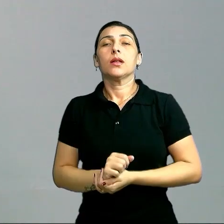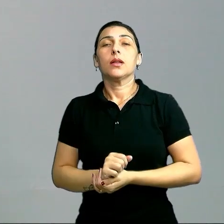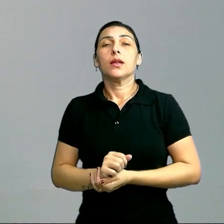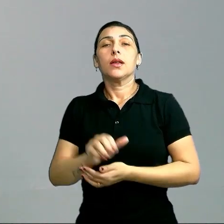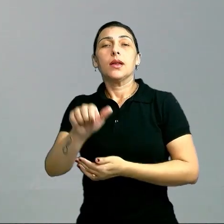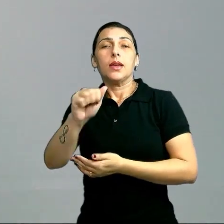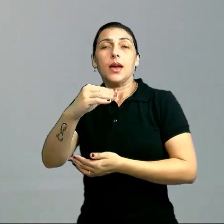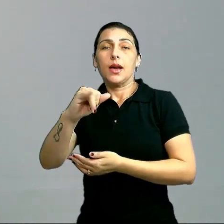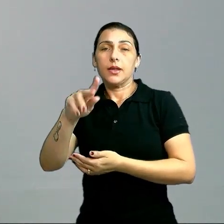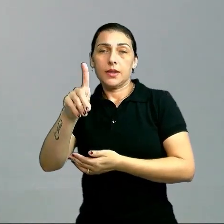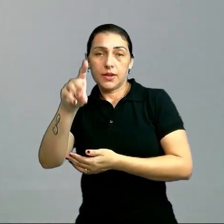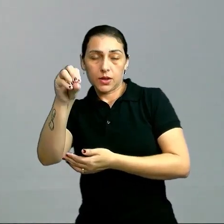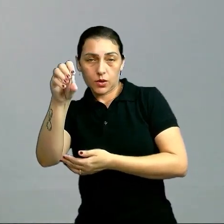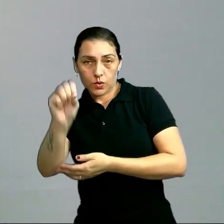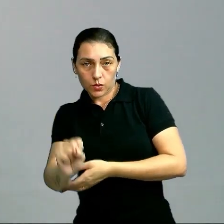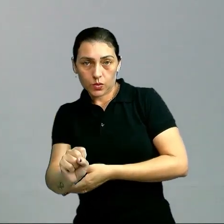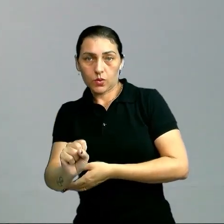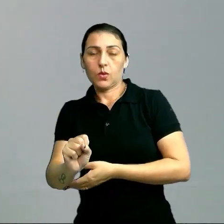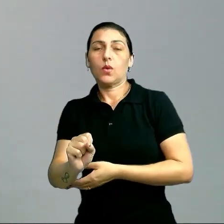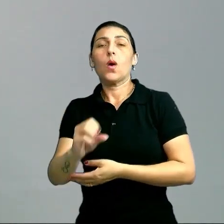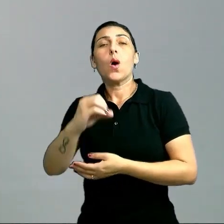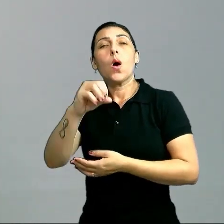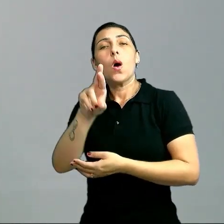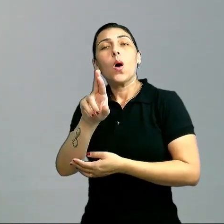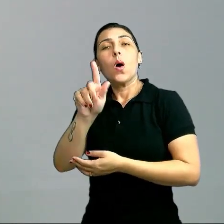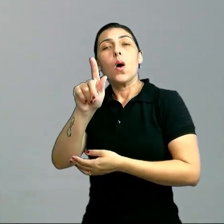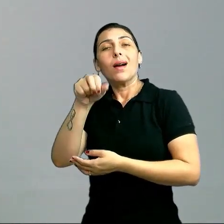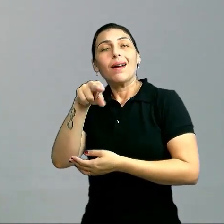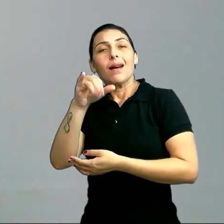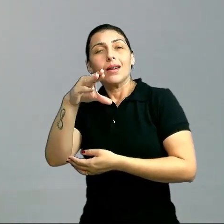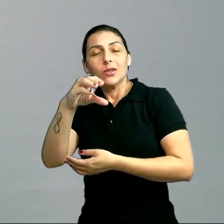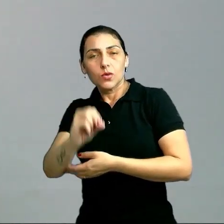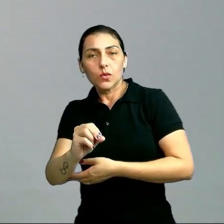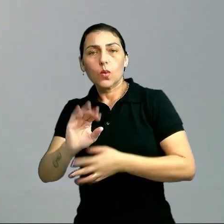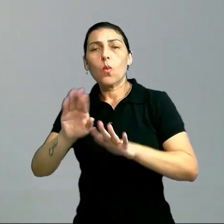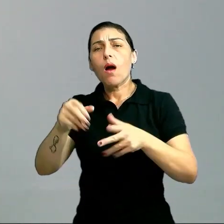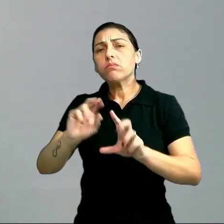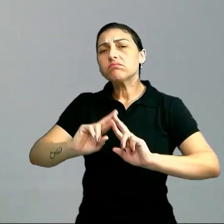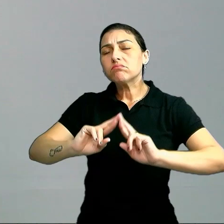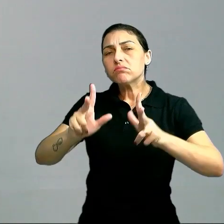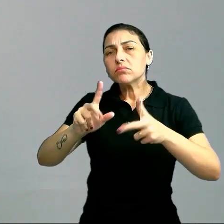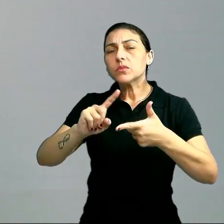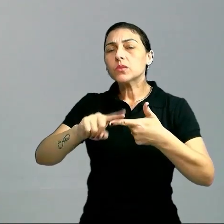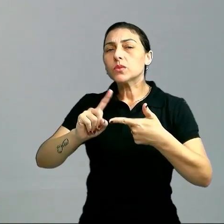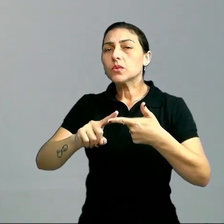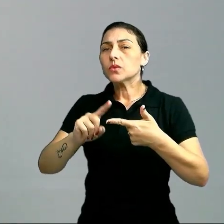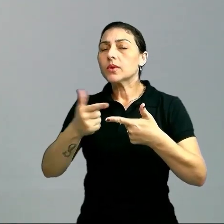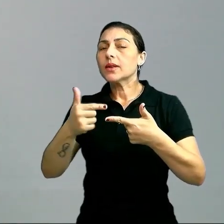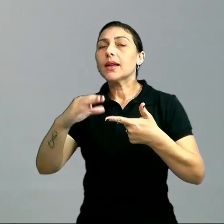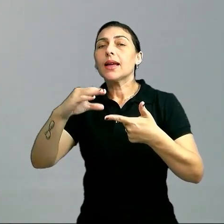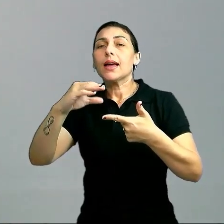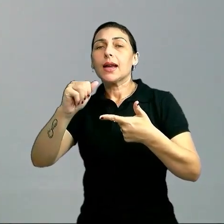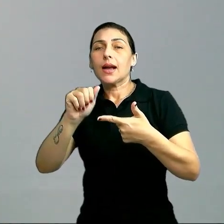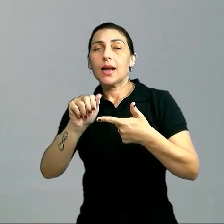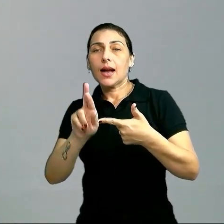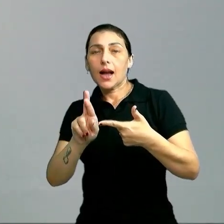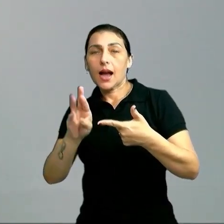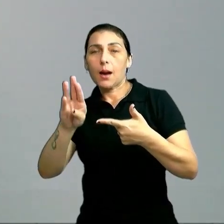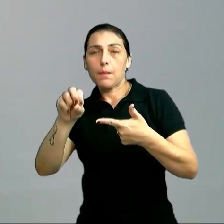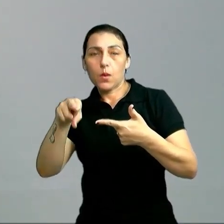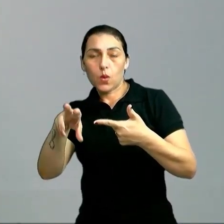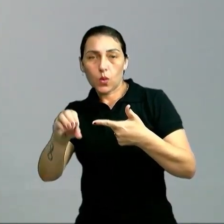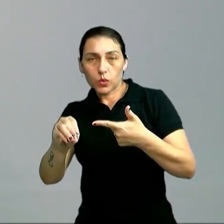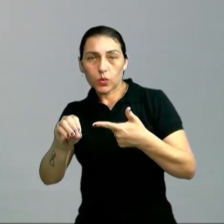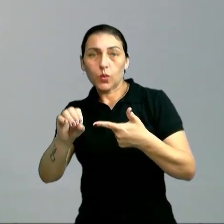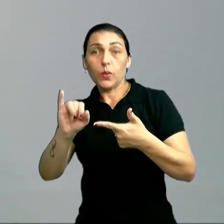e ácidos nucleicos como os compostos orgânicos. Qual a diferença entre um e outro? É que os compostos inorgânicos não têm carbono, não são